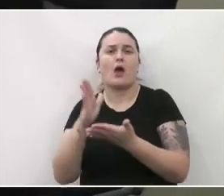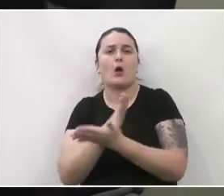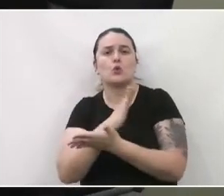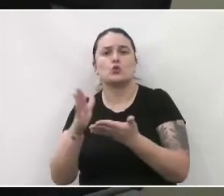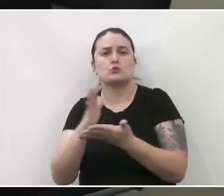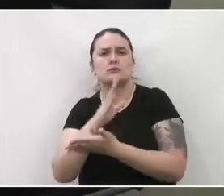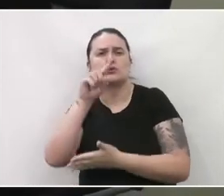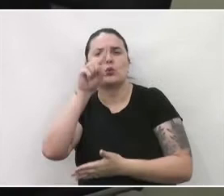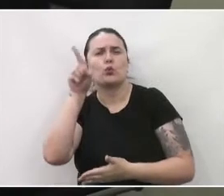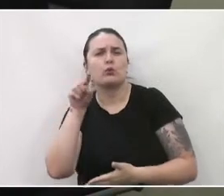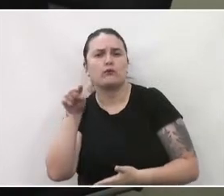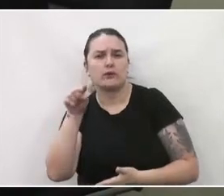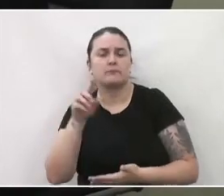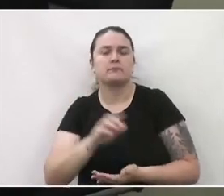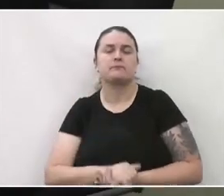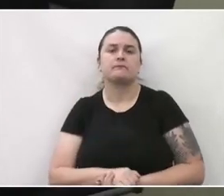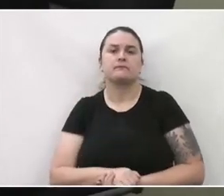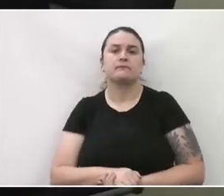aqui.